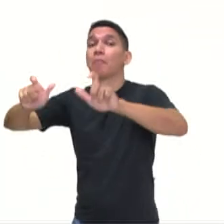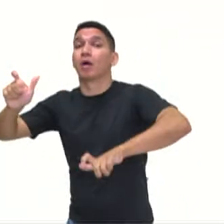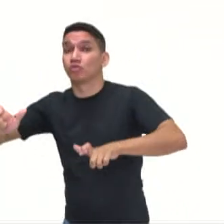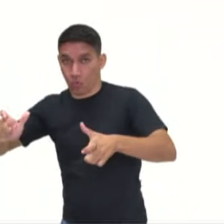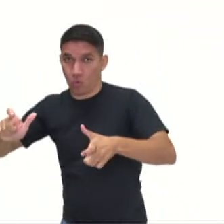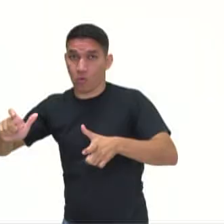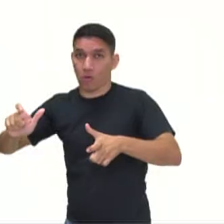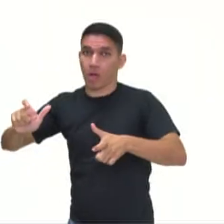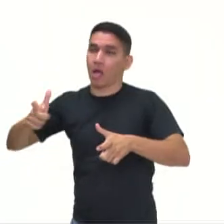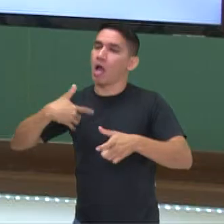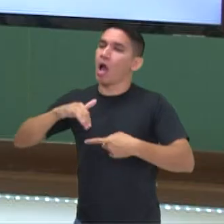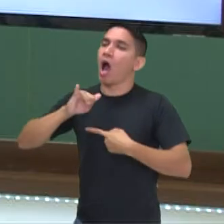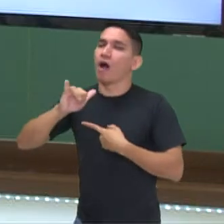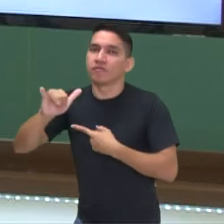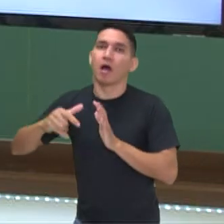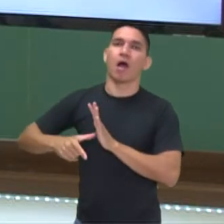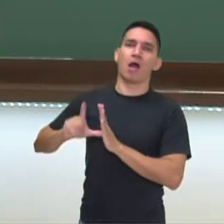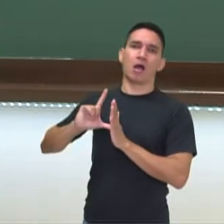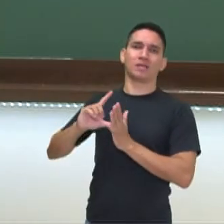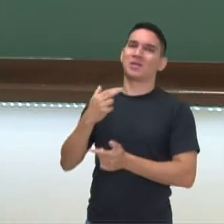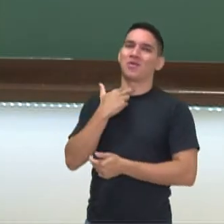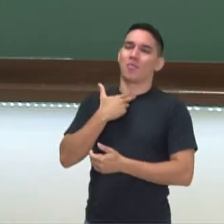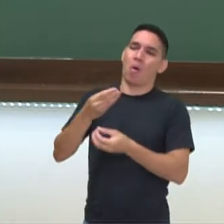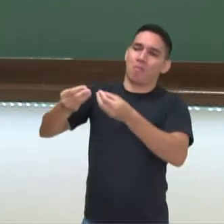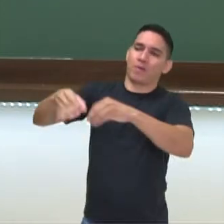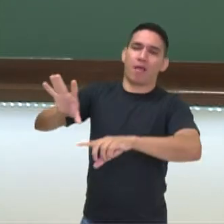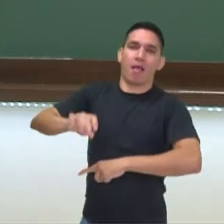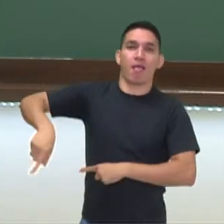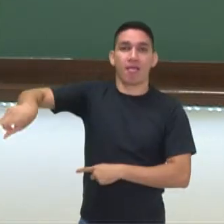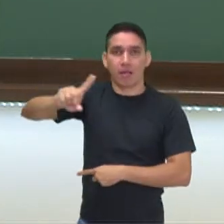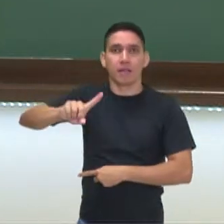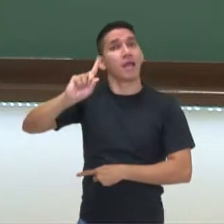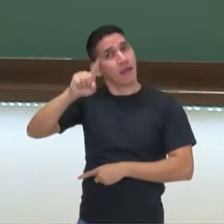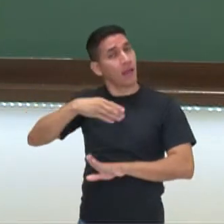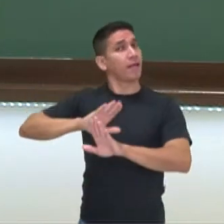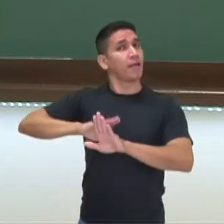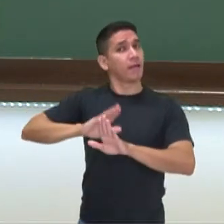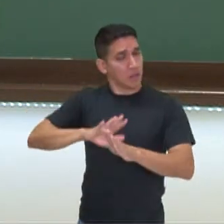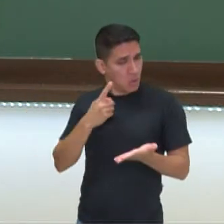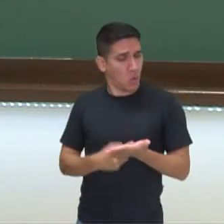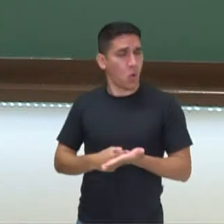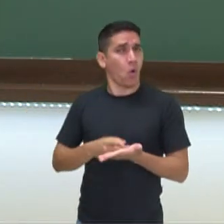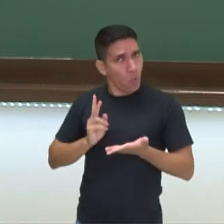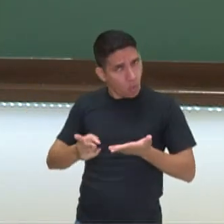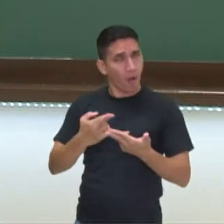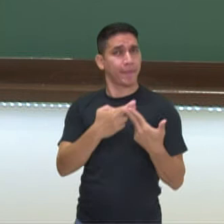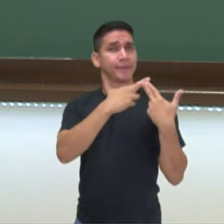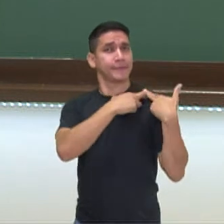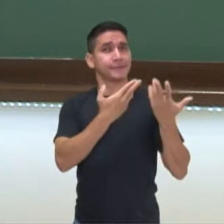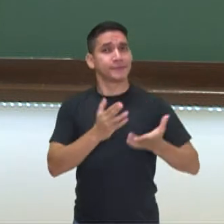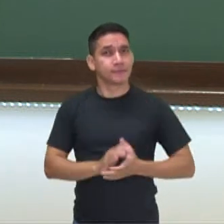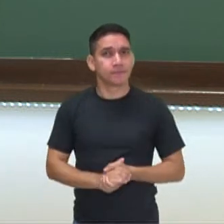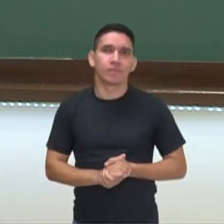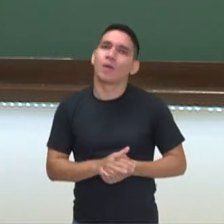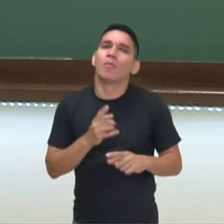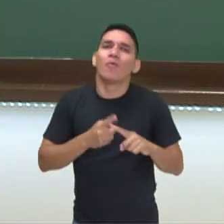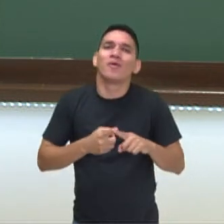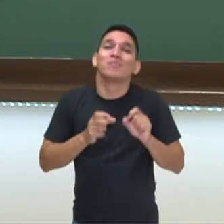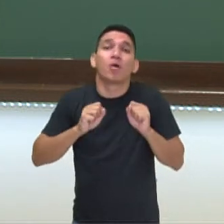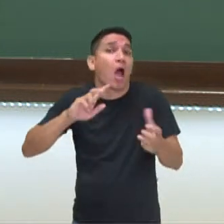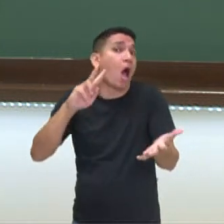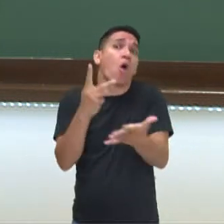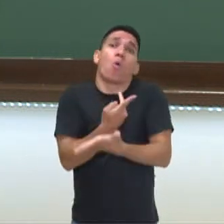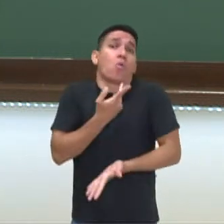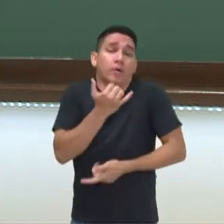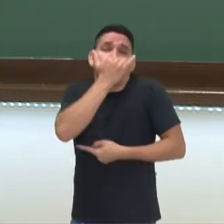não comprometer a ação. Isso é ser uma pessoa compromissada, né? Afinal de contas, pode acontecer o imprevisto e você